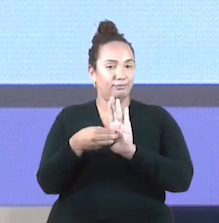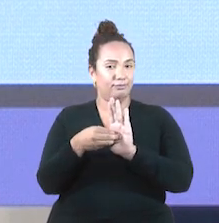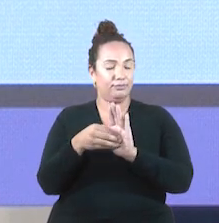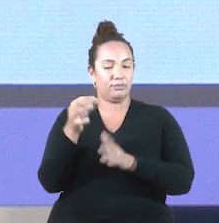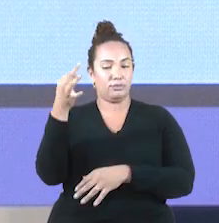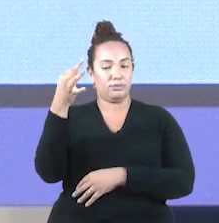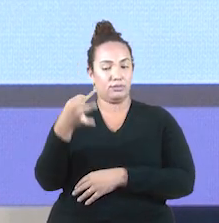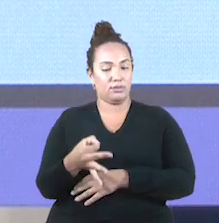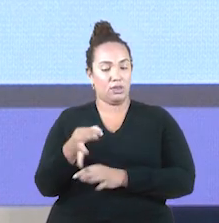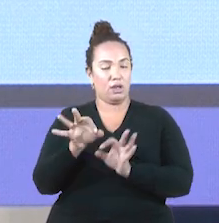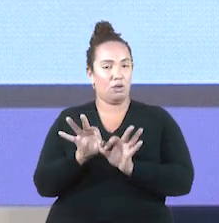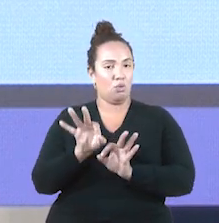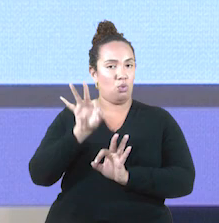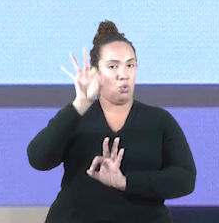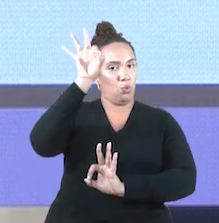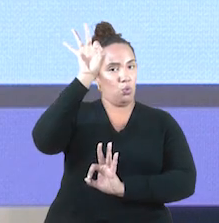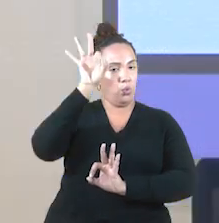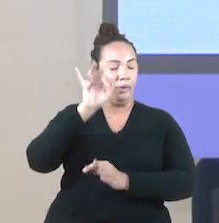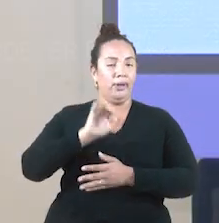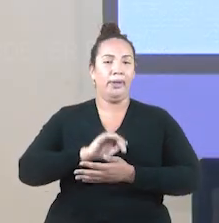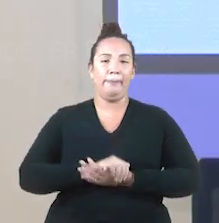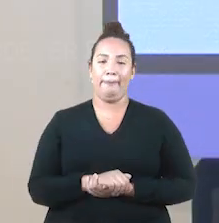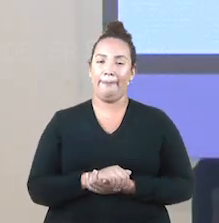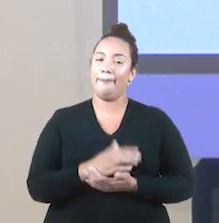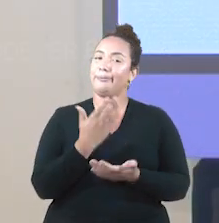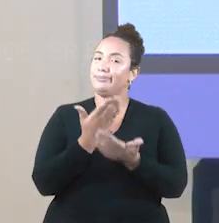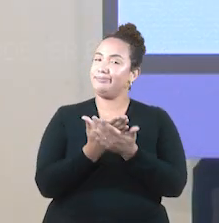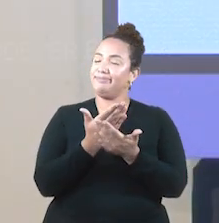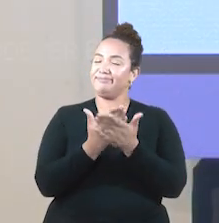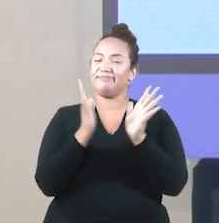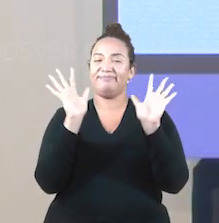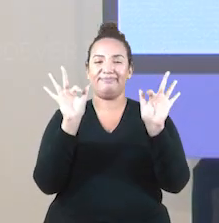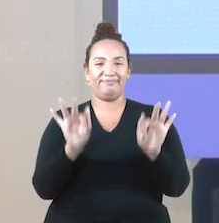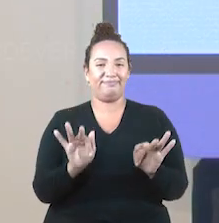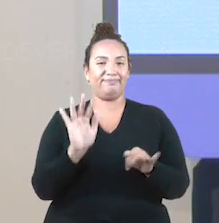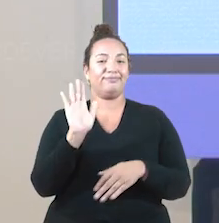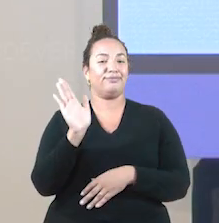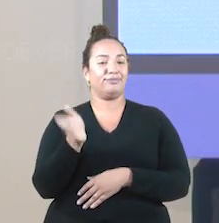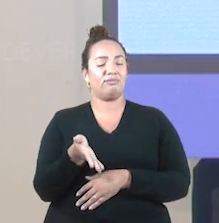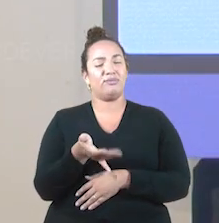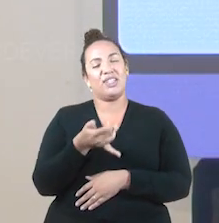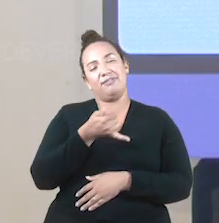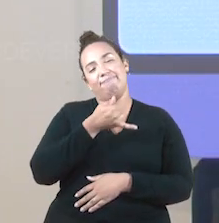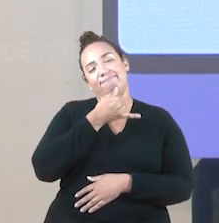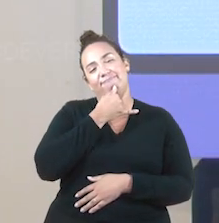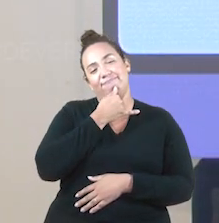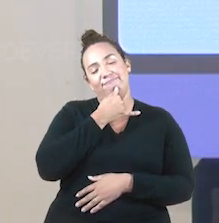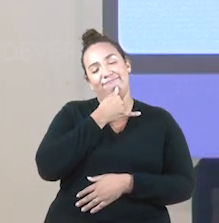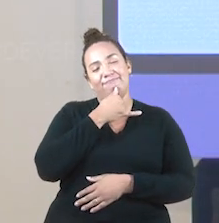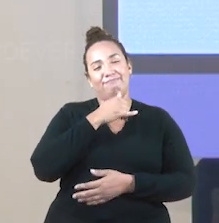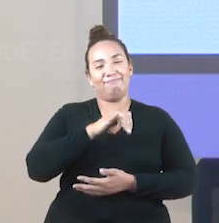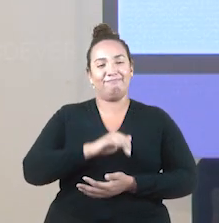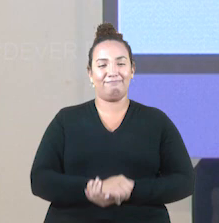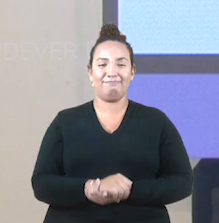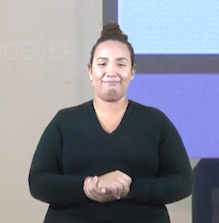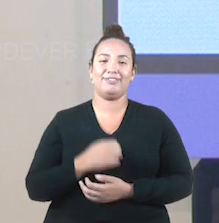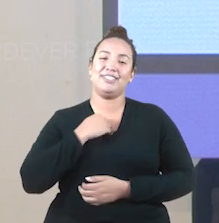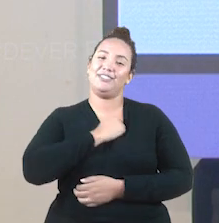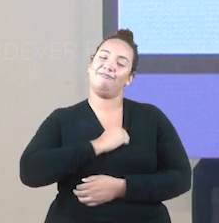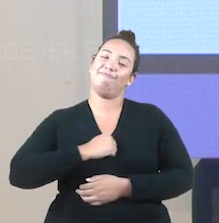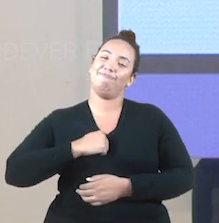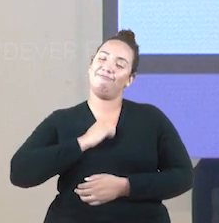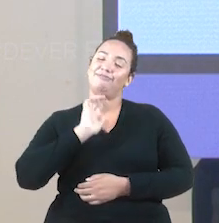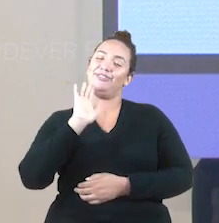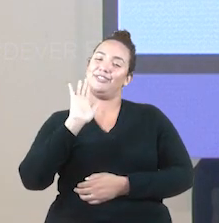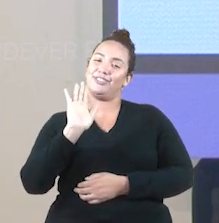chegar exatamente no seu comprimento. Nossa aula está chegando ao fim. Ah, que pena! Já estou com saudades